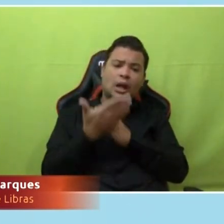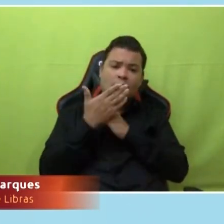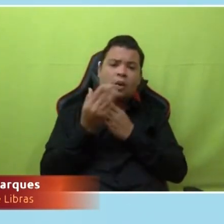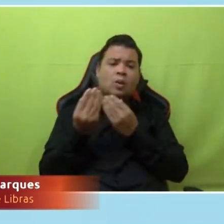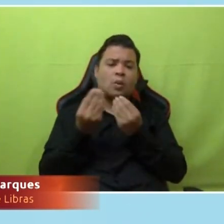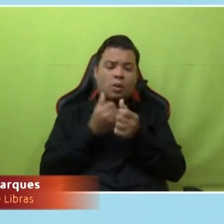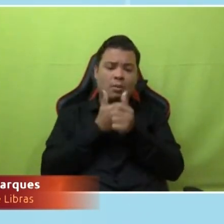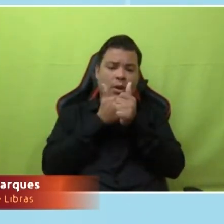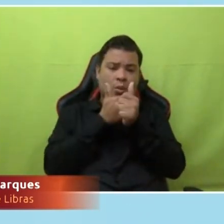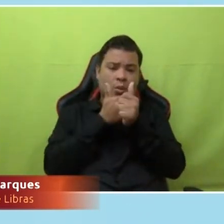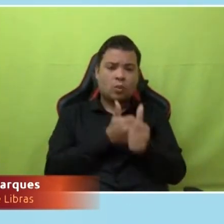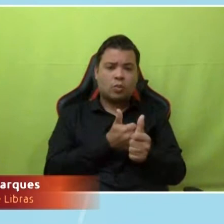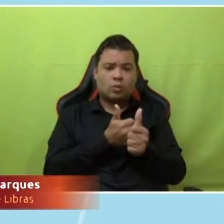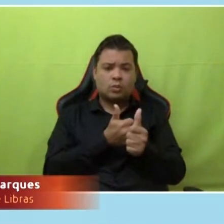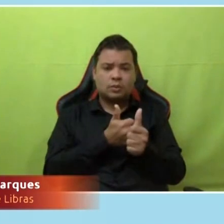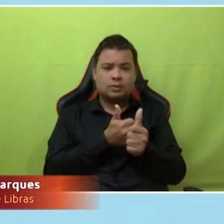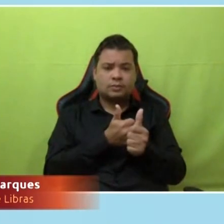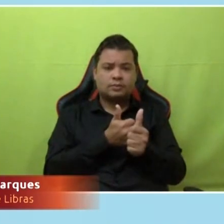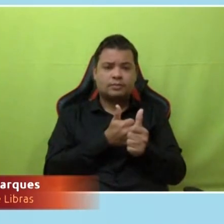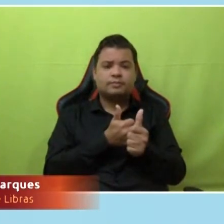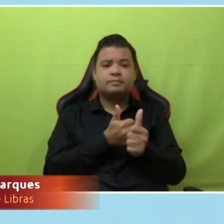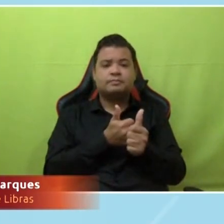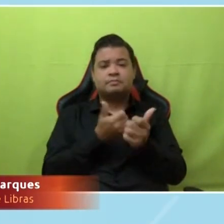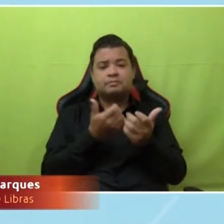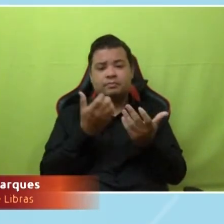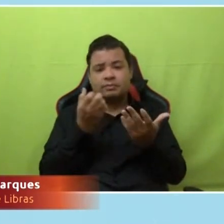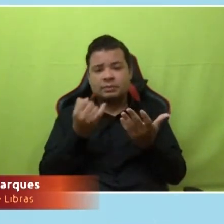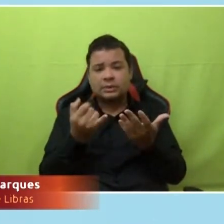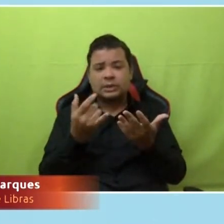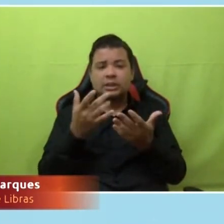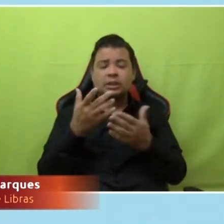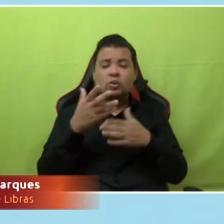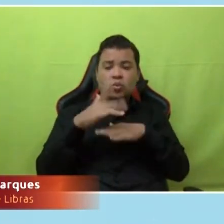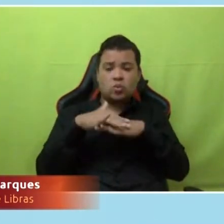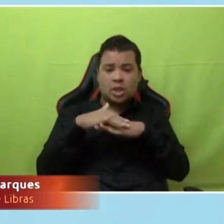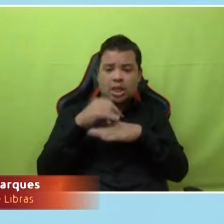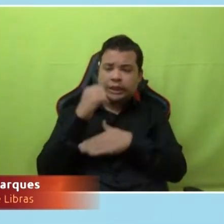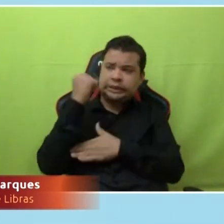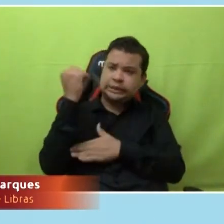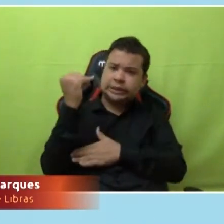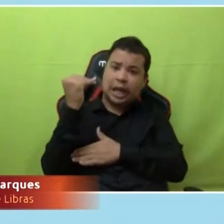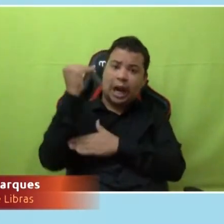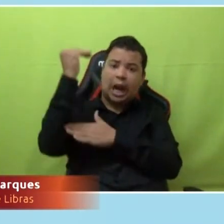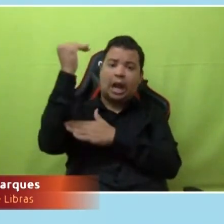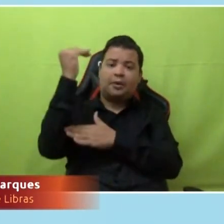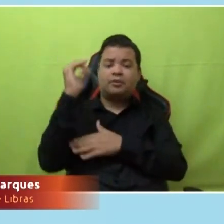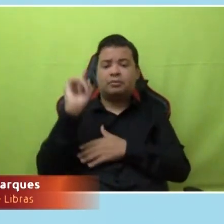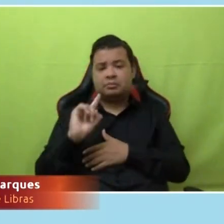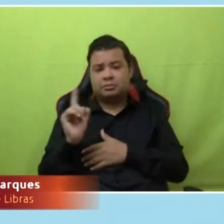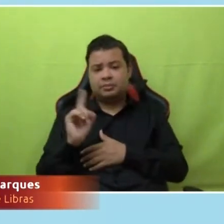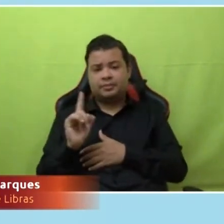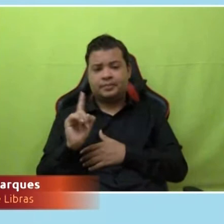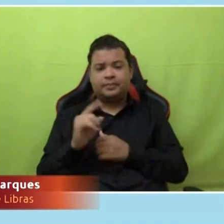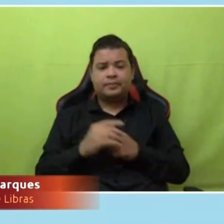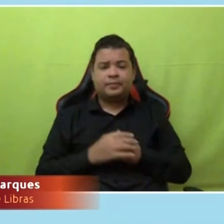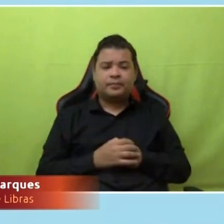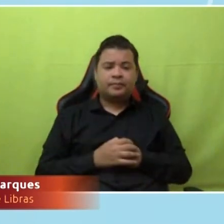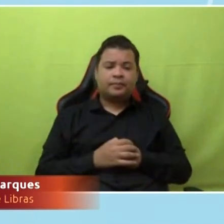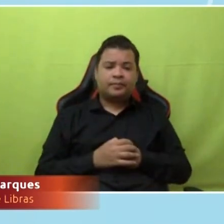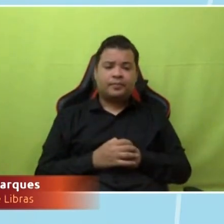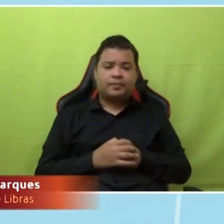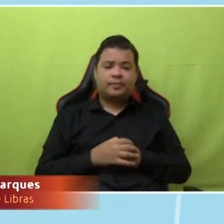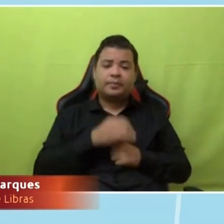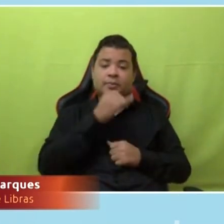acompanhar se eu estou ficando mais grave ou menos grave no caso de dengue. Então, por exemplo, eu fazer um exame de sangue